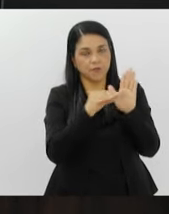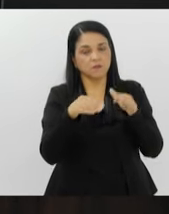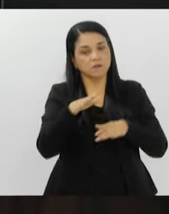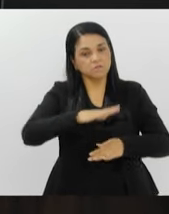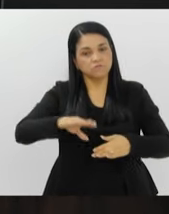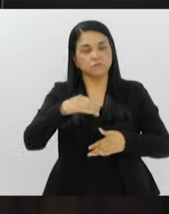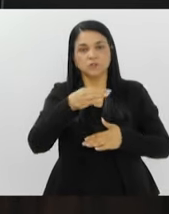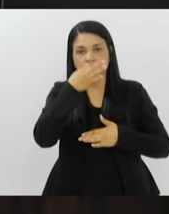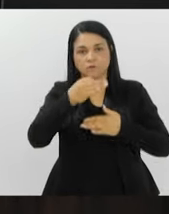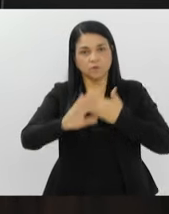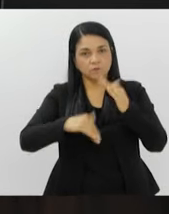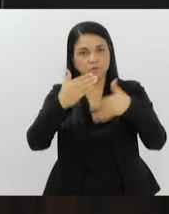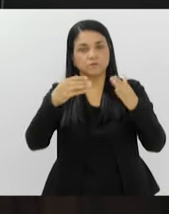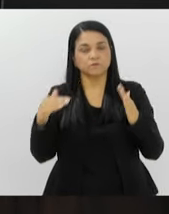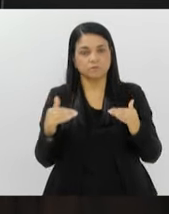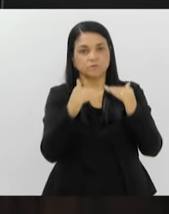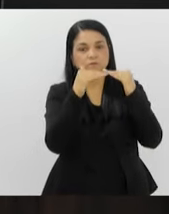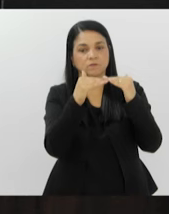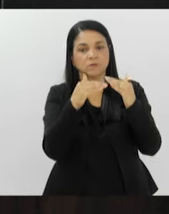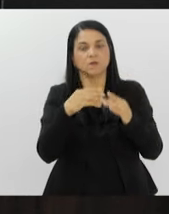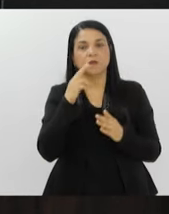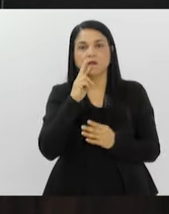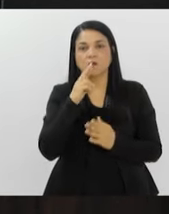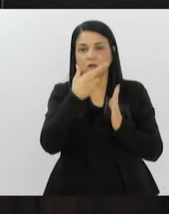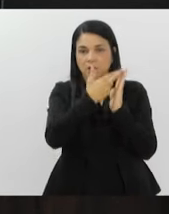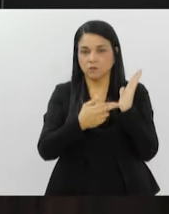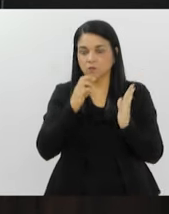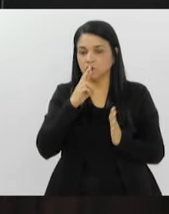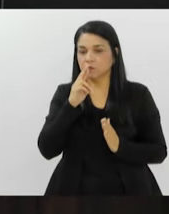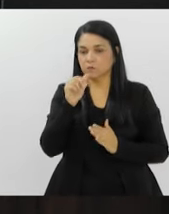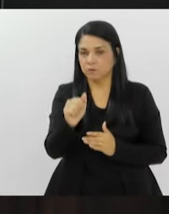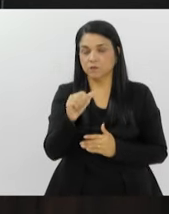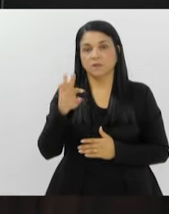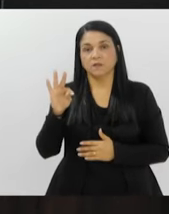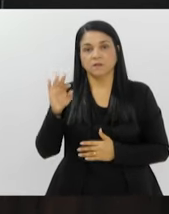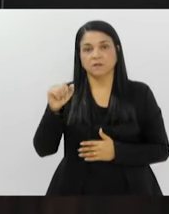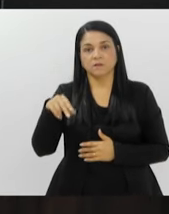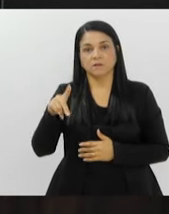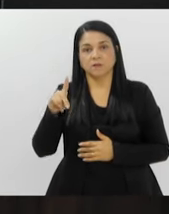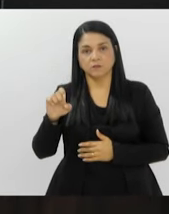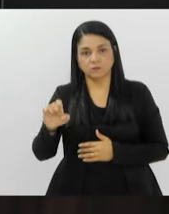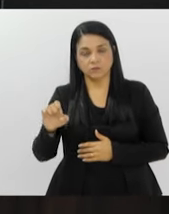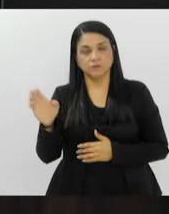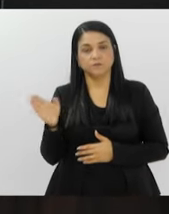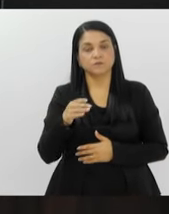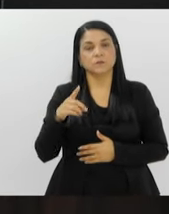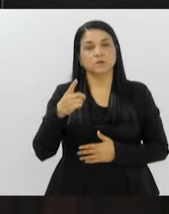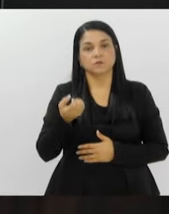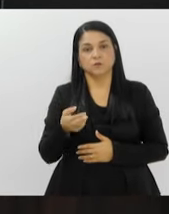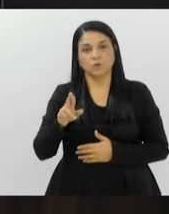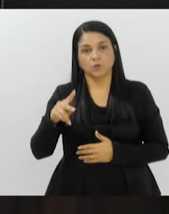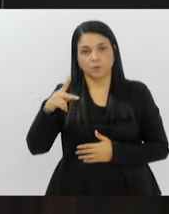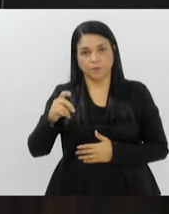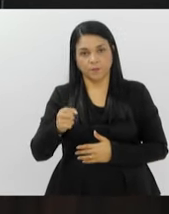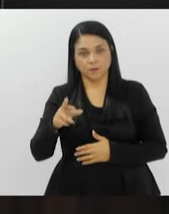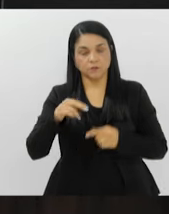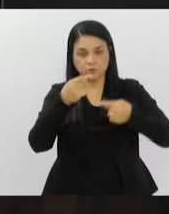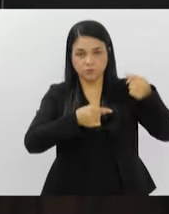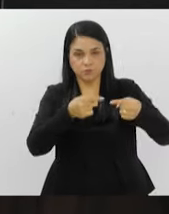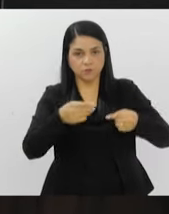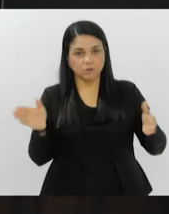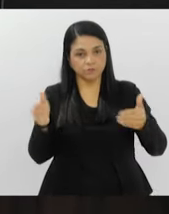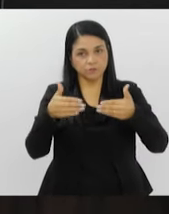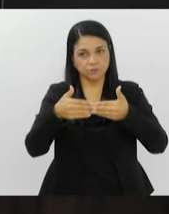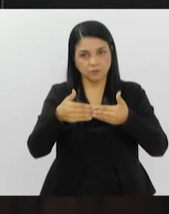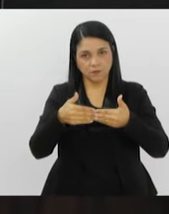Regional favorável relator Deputado Rodrigo am Vieira Dr Pedro Ricardo em discussão não havendo quem